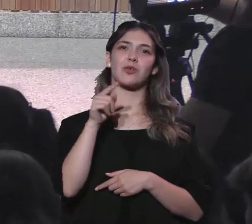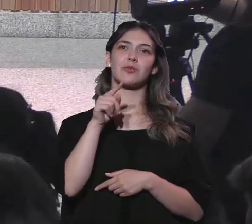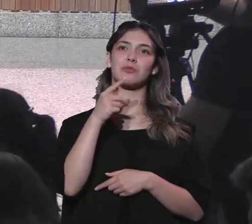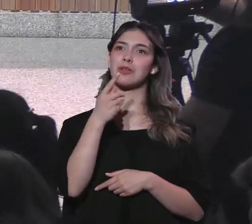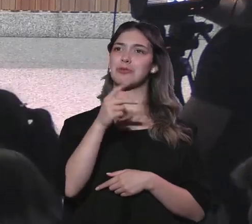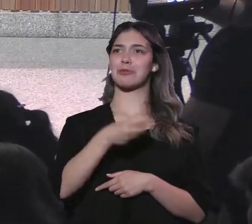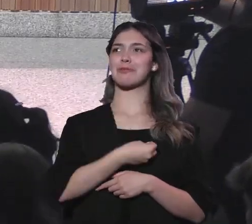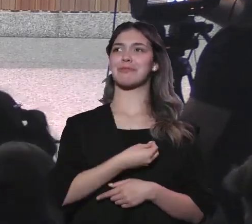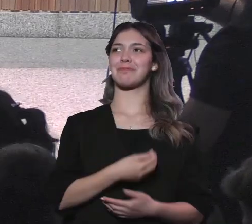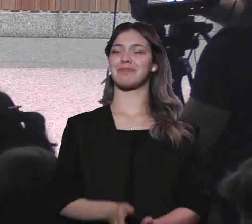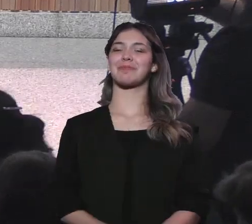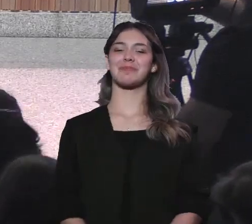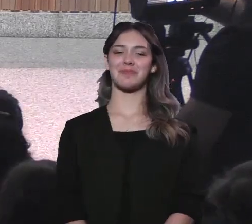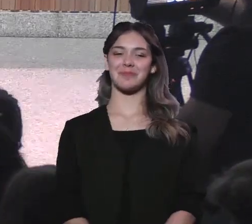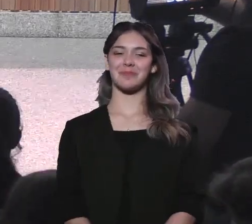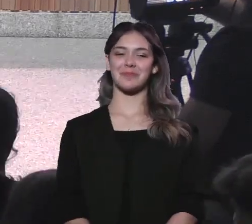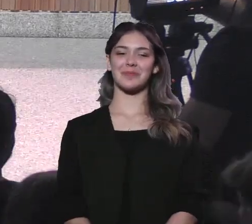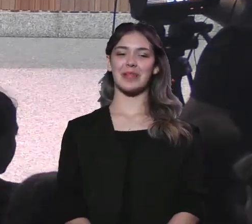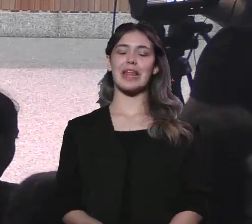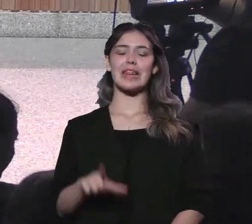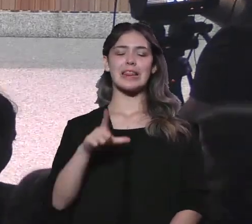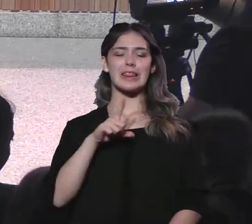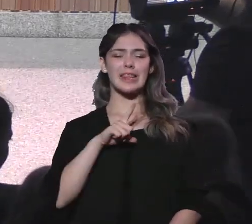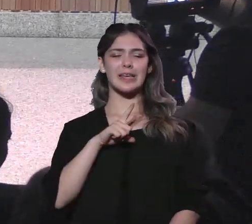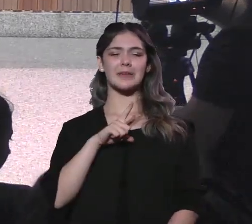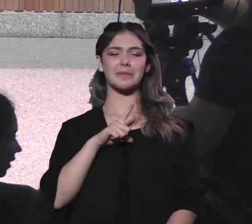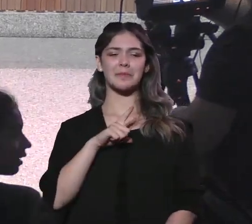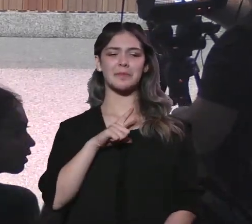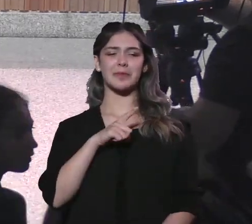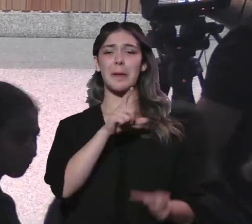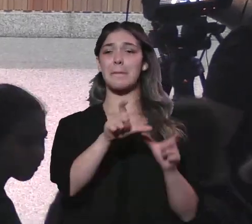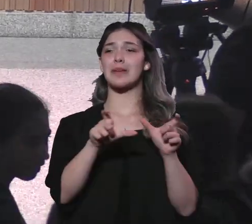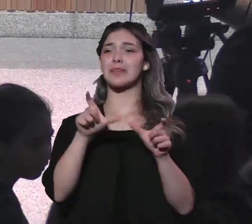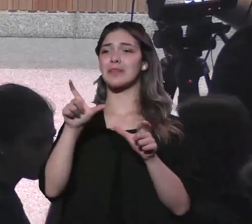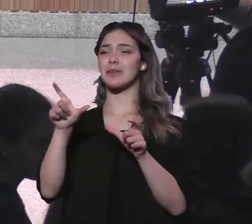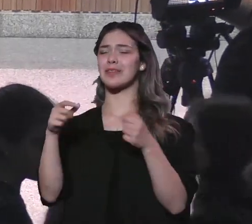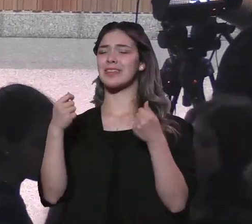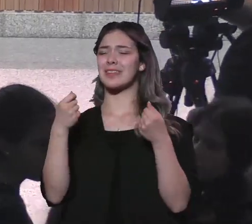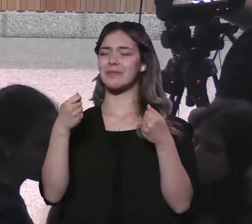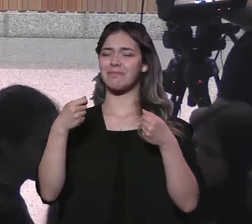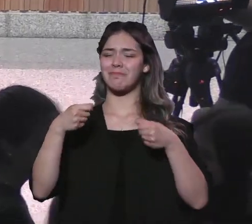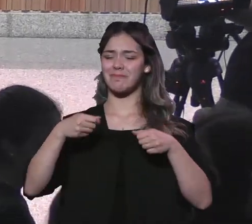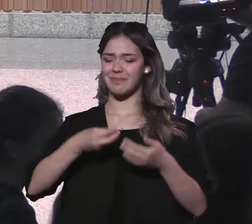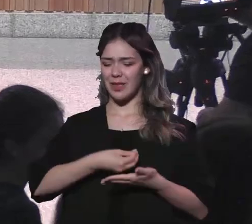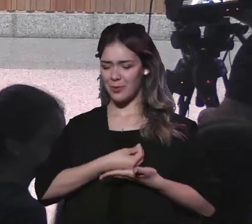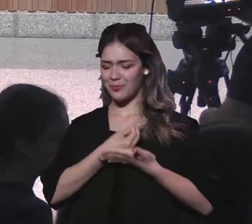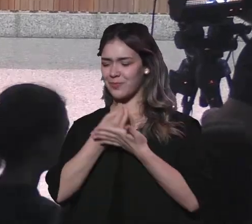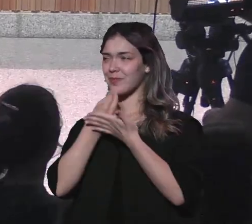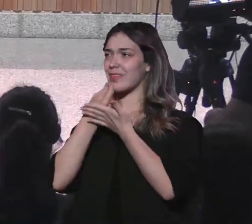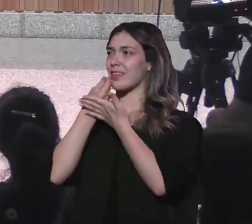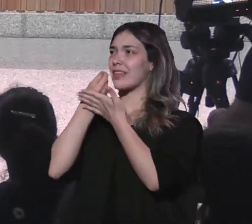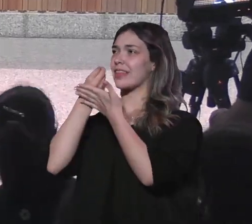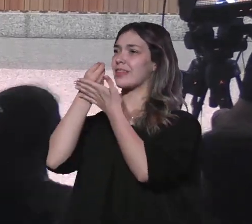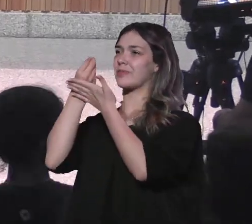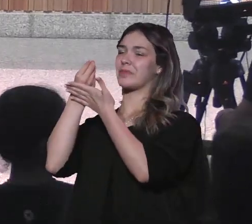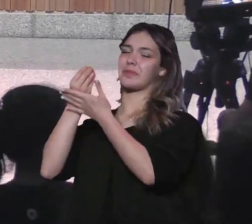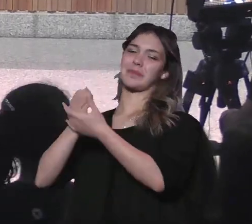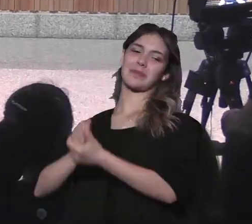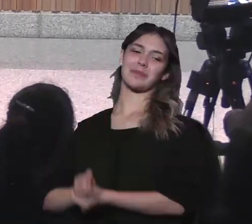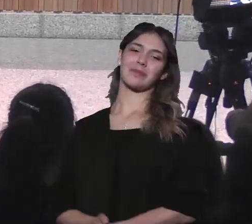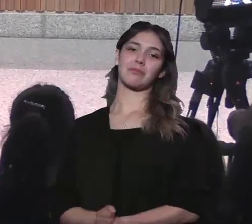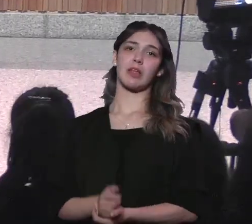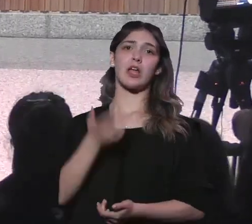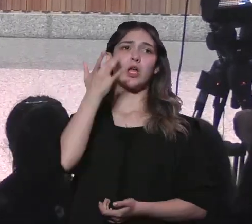Tem pessoas aqui hoje que precisam entregar a vida para Jesus de uma vez por todas. Eu não sei como você